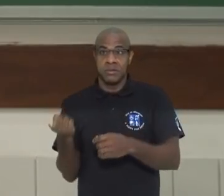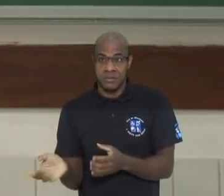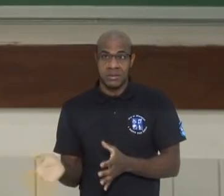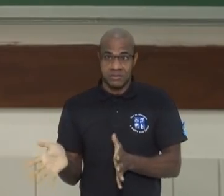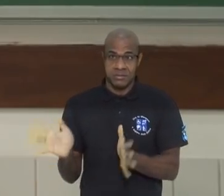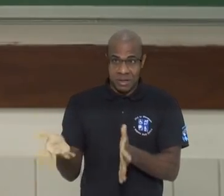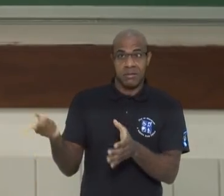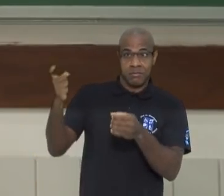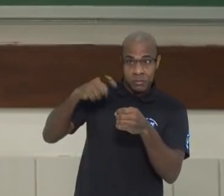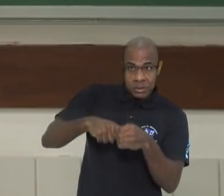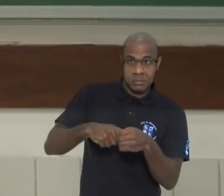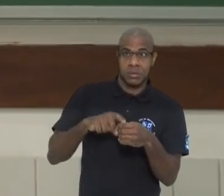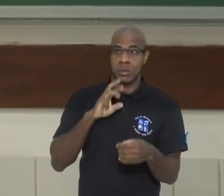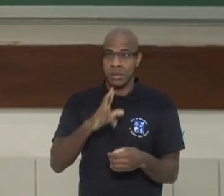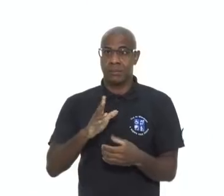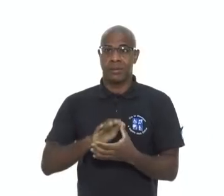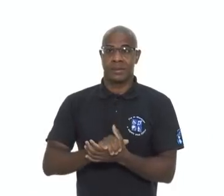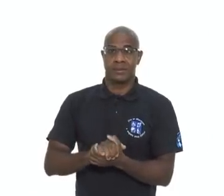com a resposta, tudo bem?